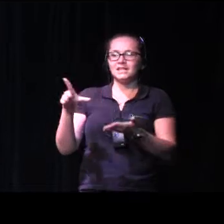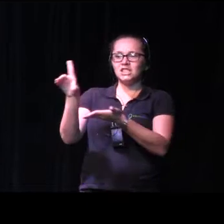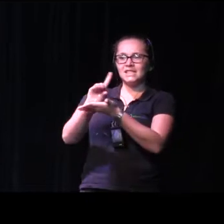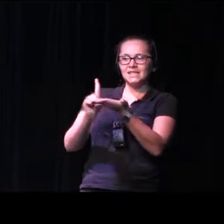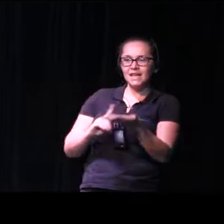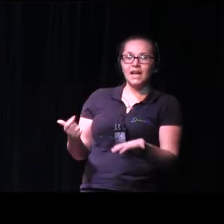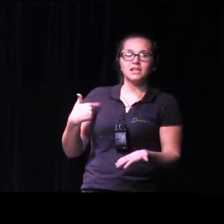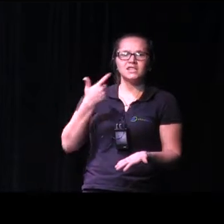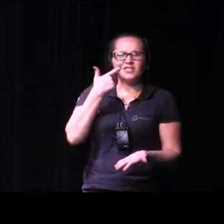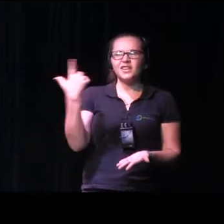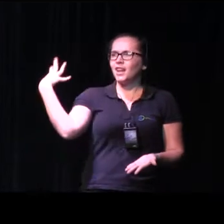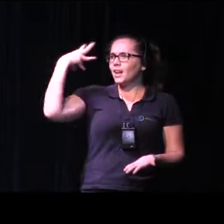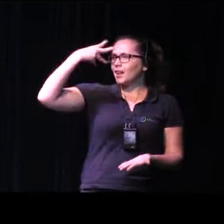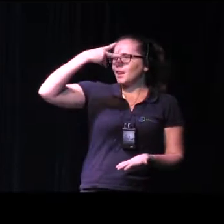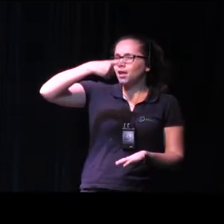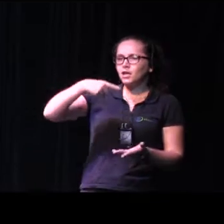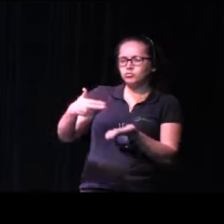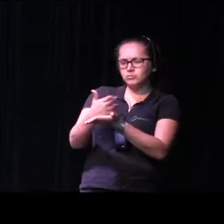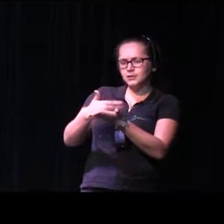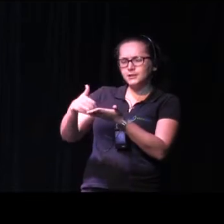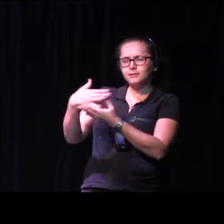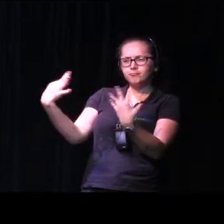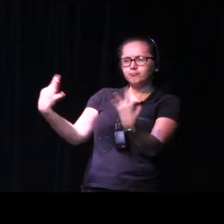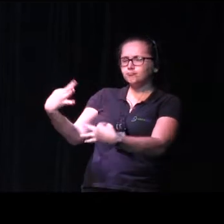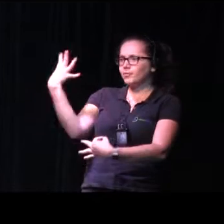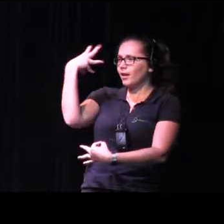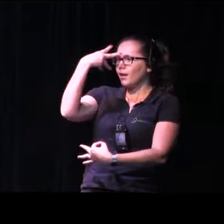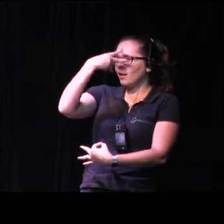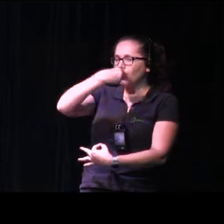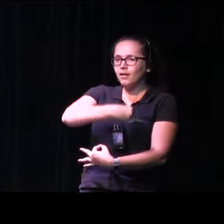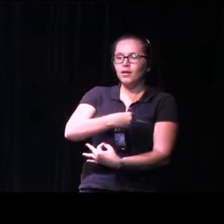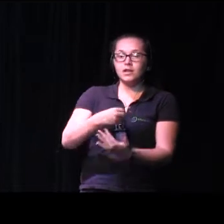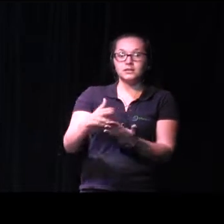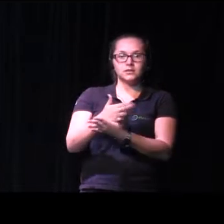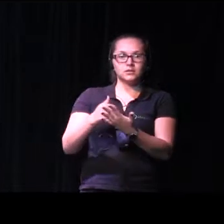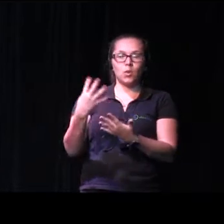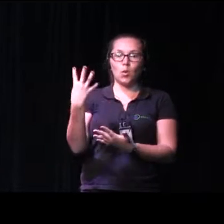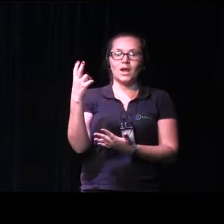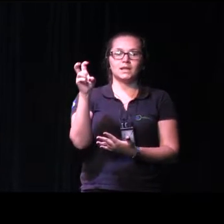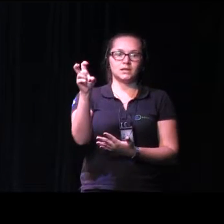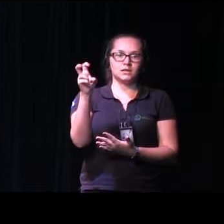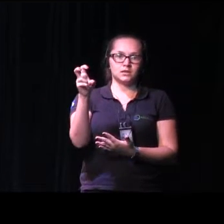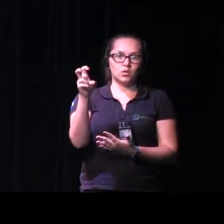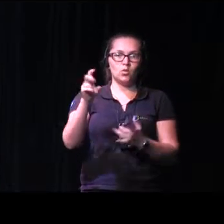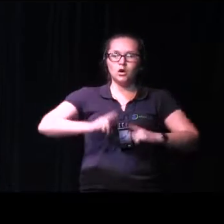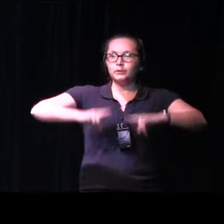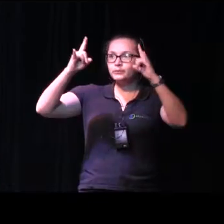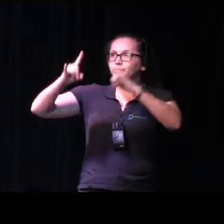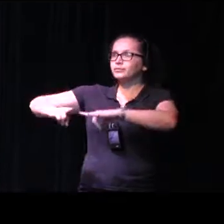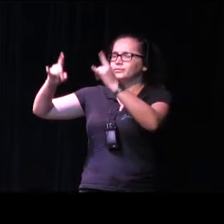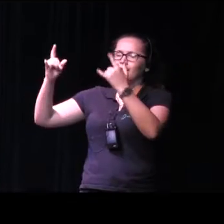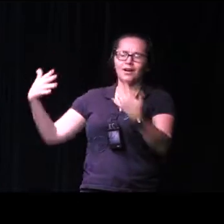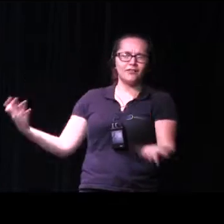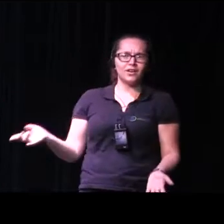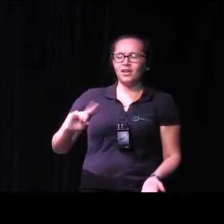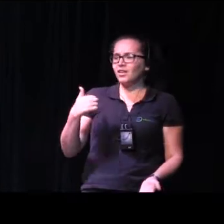como designers, às vezes a gente faz uma coisa muito linda, um desenho muito bonito. A gente desenhou